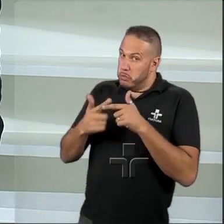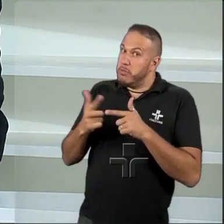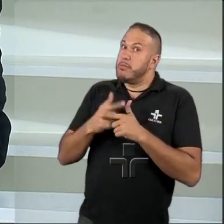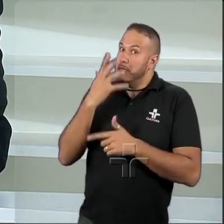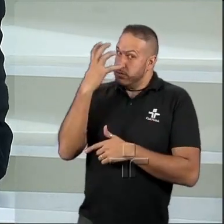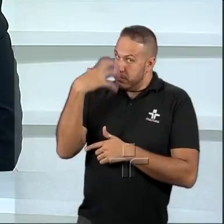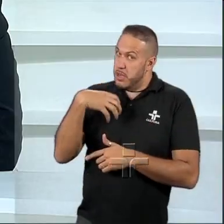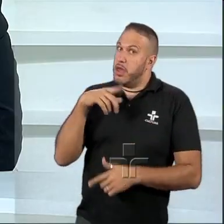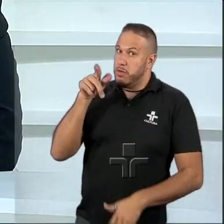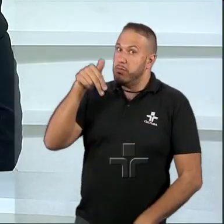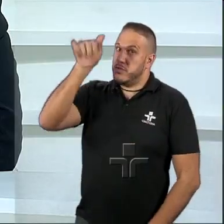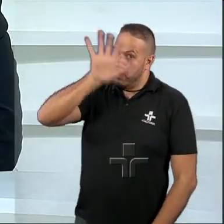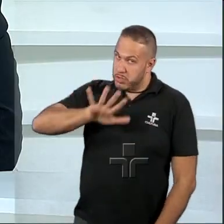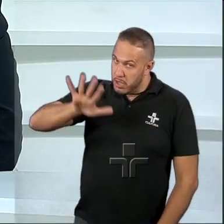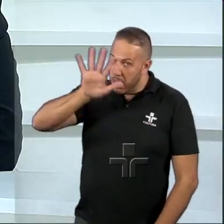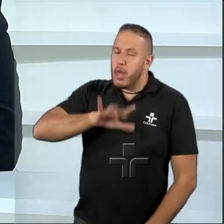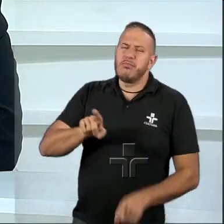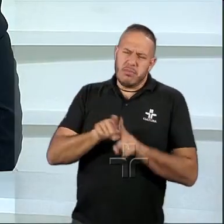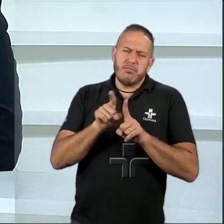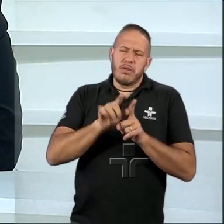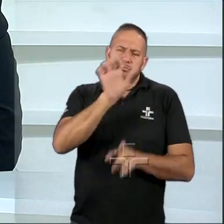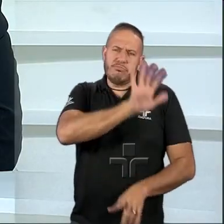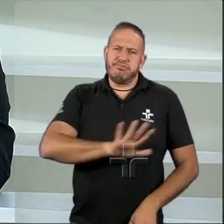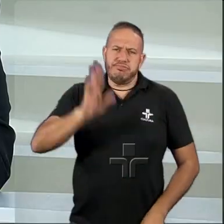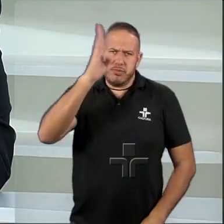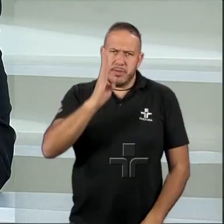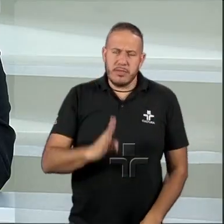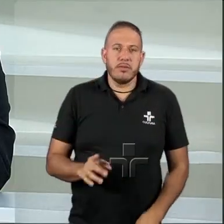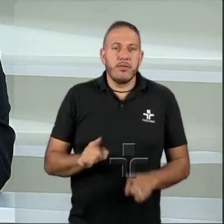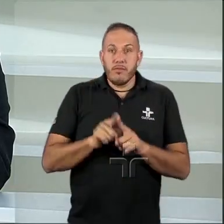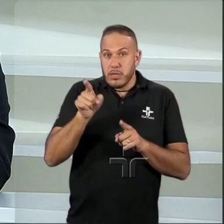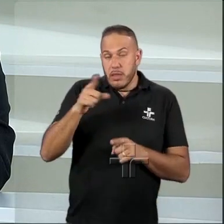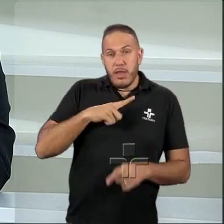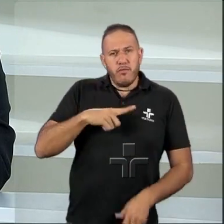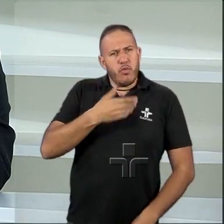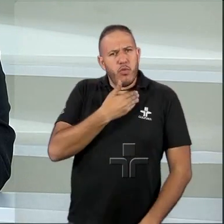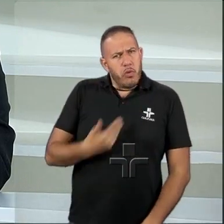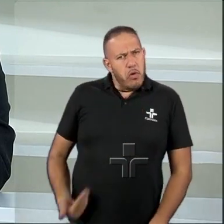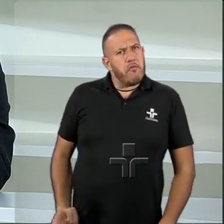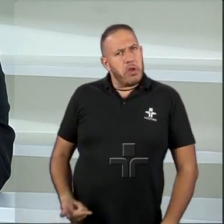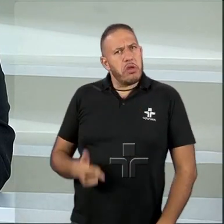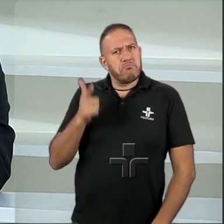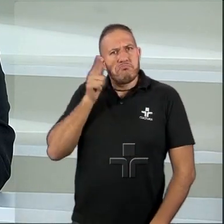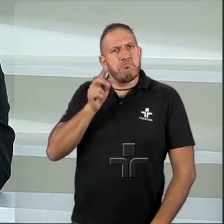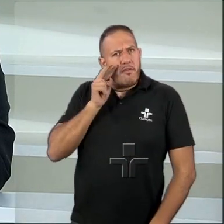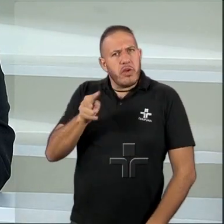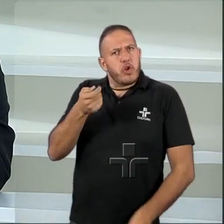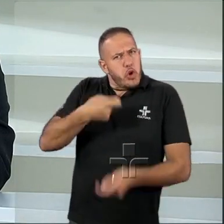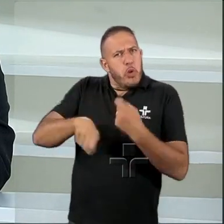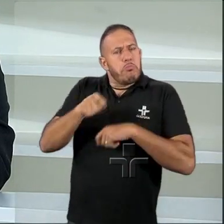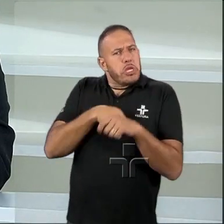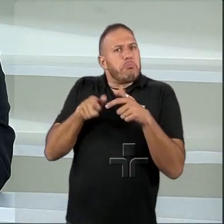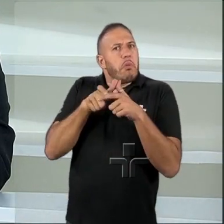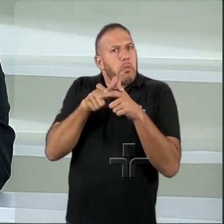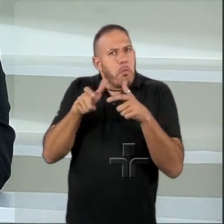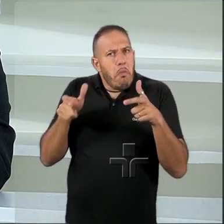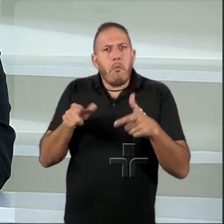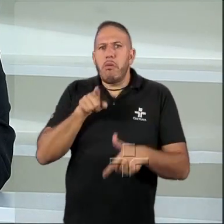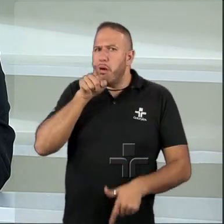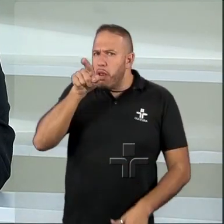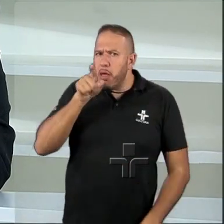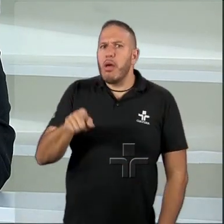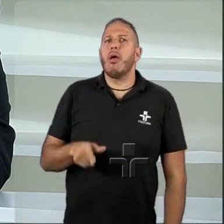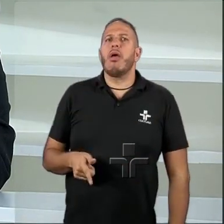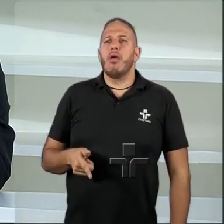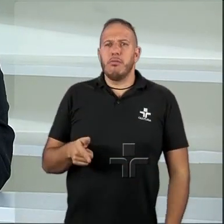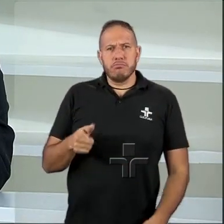Nordeste de uma forma geral, e do Brasil também, você teve um governo muito realizador do ponto de vista econômico, né? Um governo com